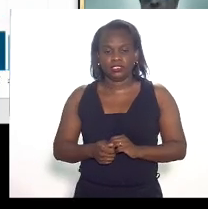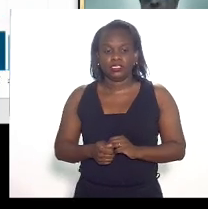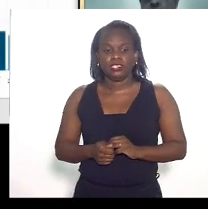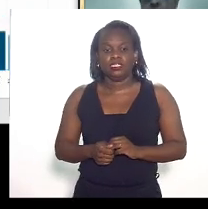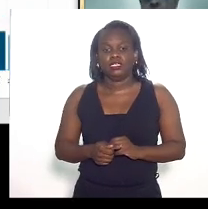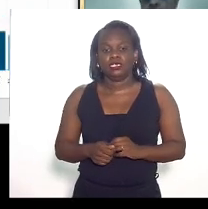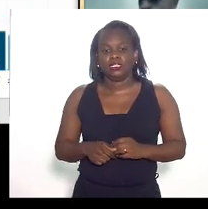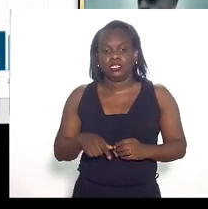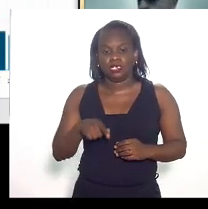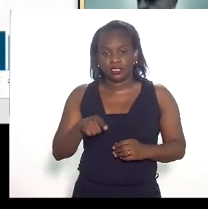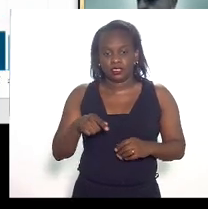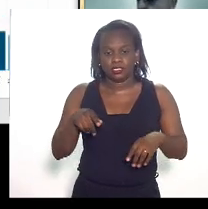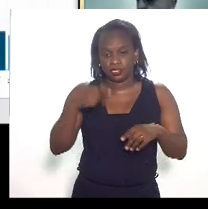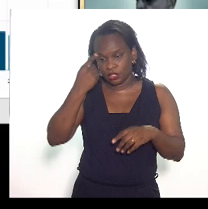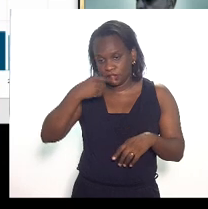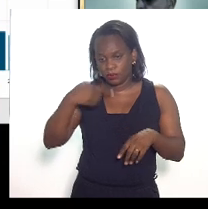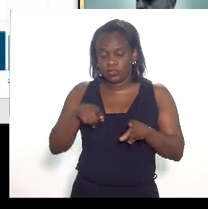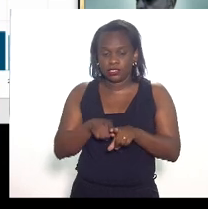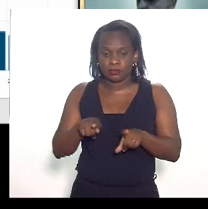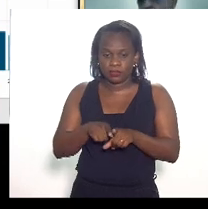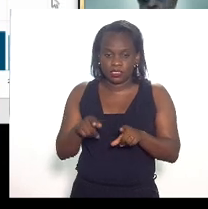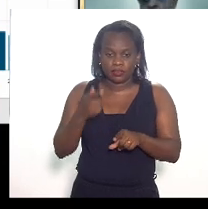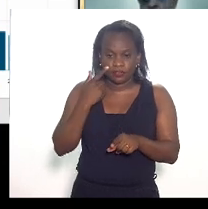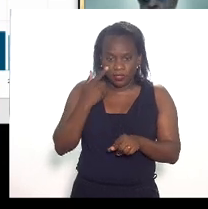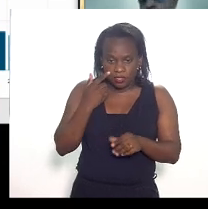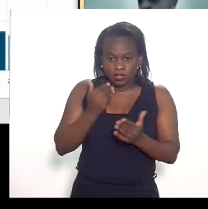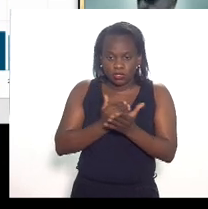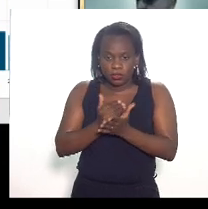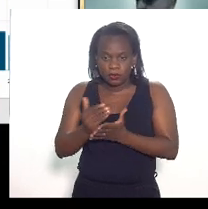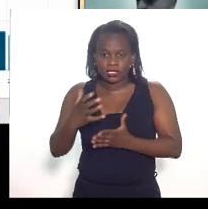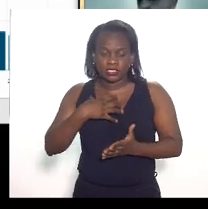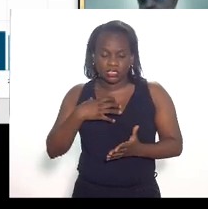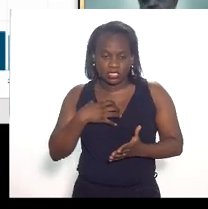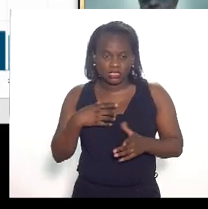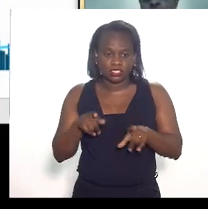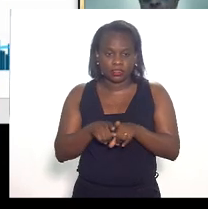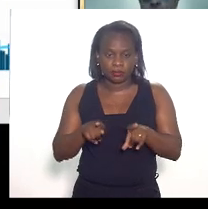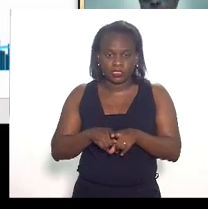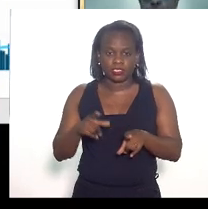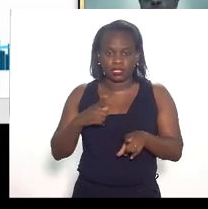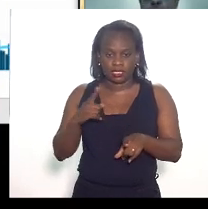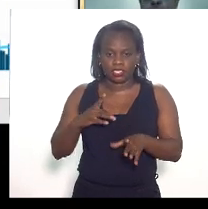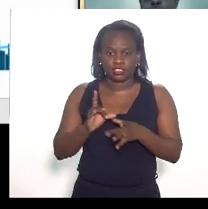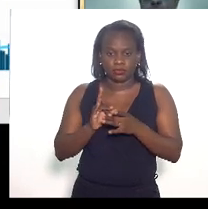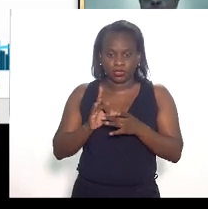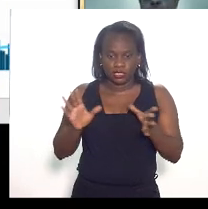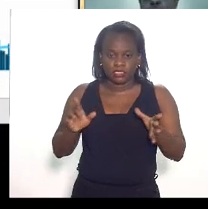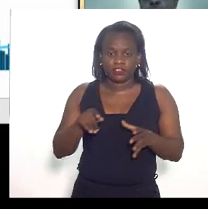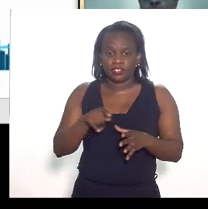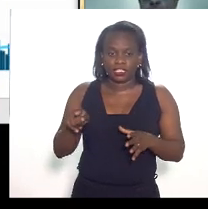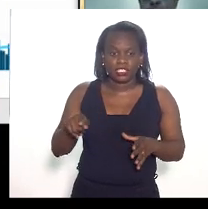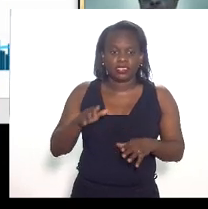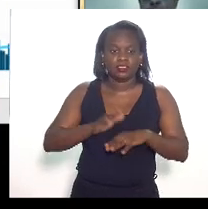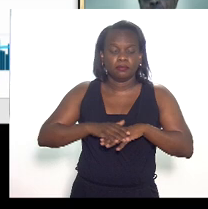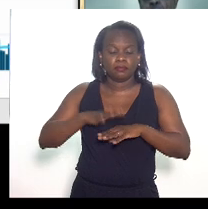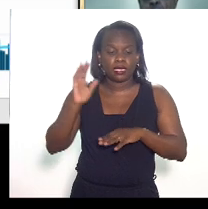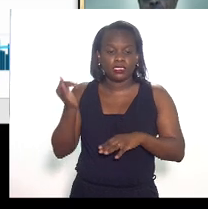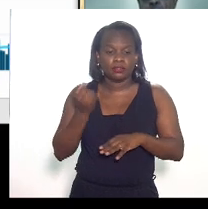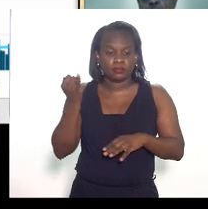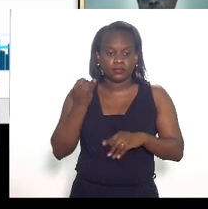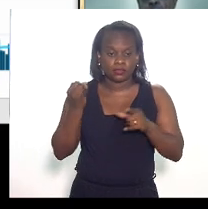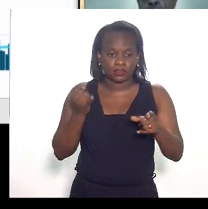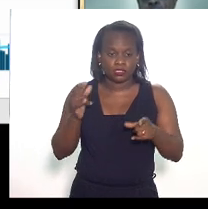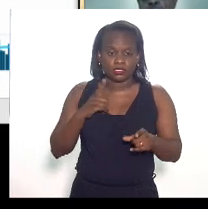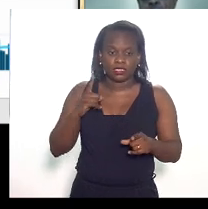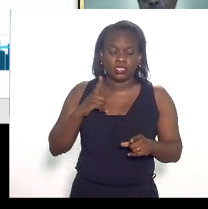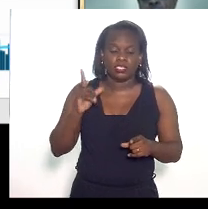da síndrome gripal também, ajustando pela data do início de sintomas, está aqui disponível. E esse aqui é o dado mais oportuno que a gente tem,